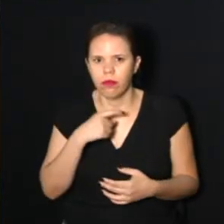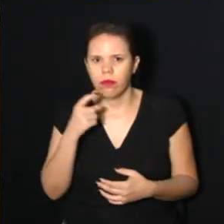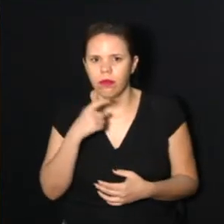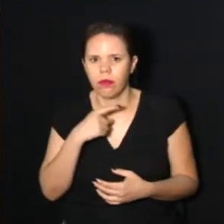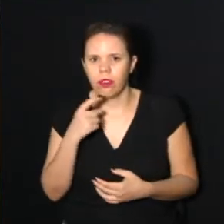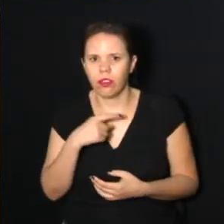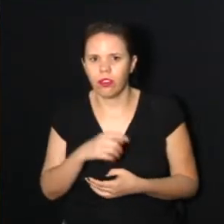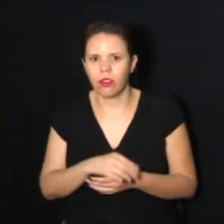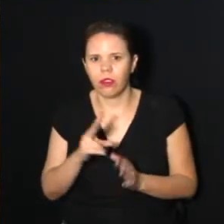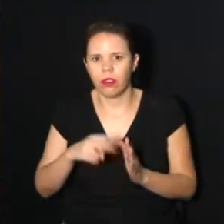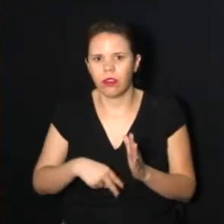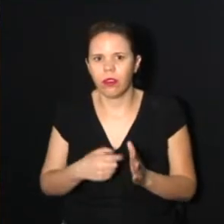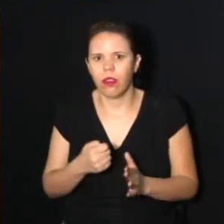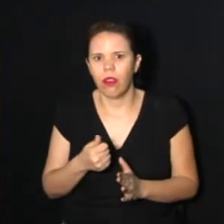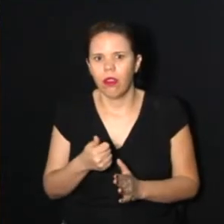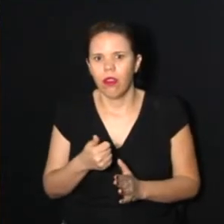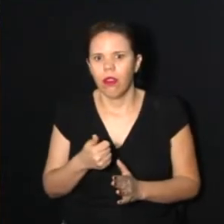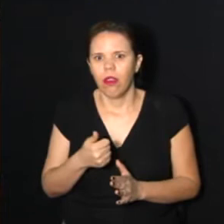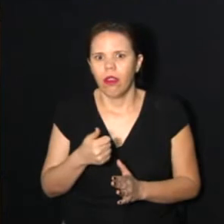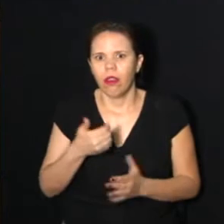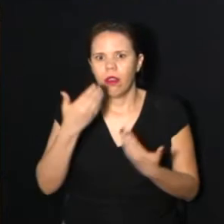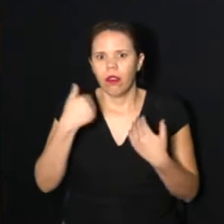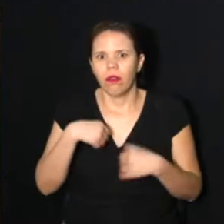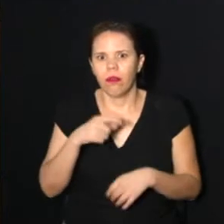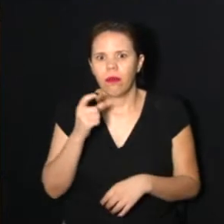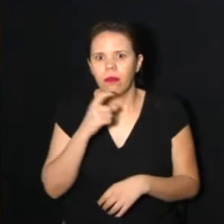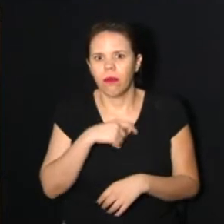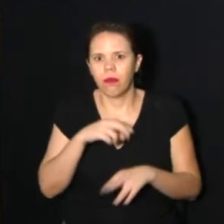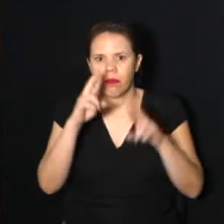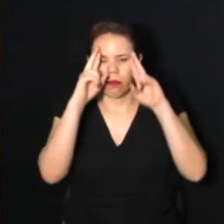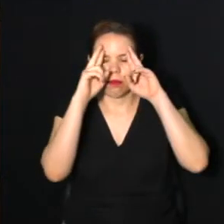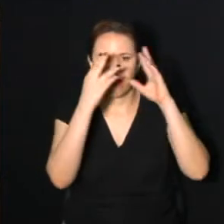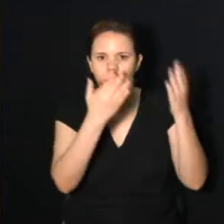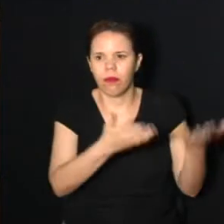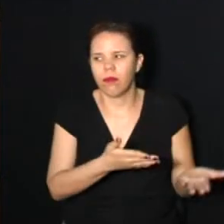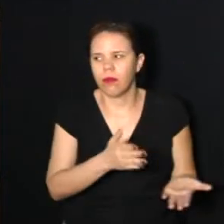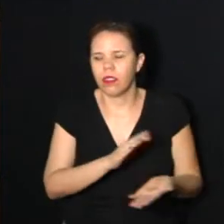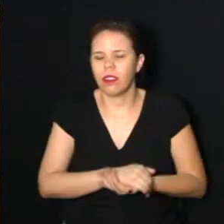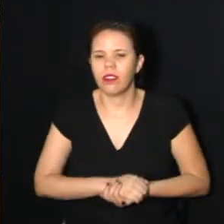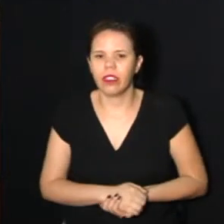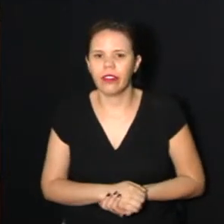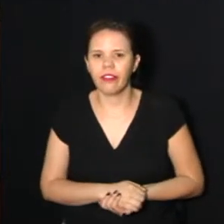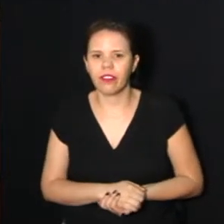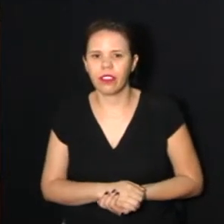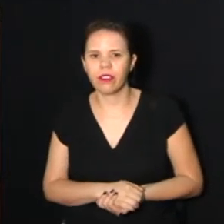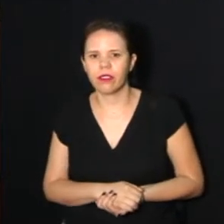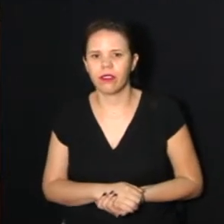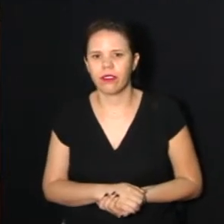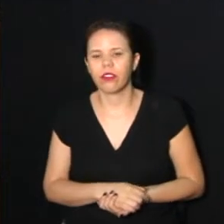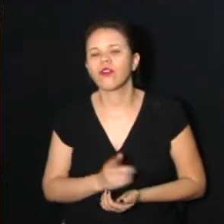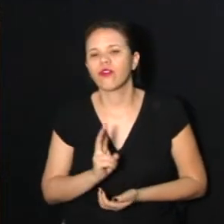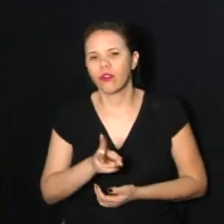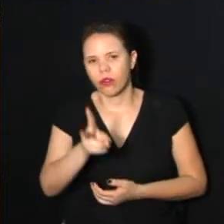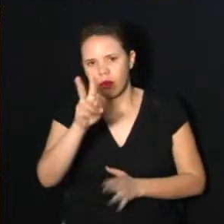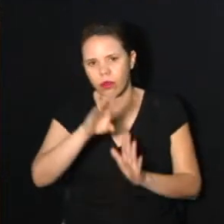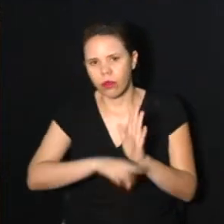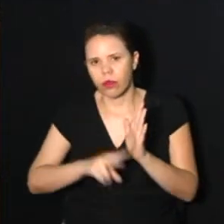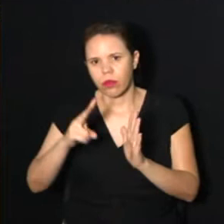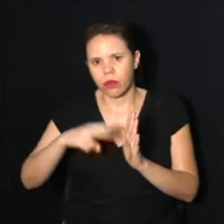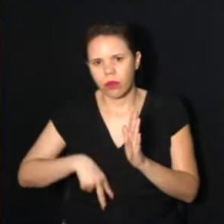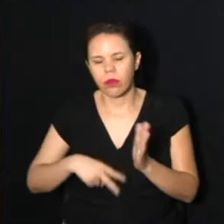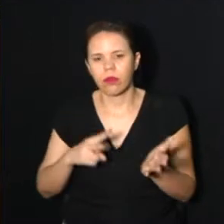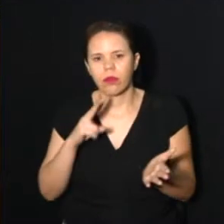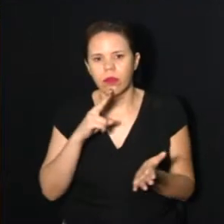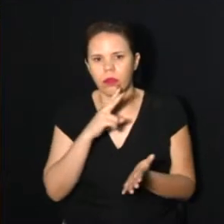você precisa ler um pouco para o senhor falar que está mentindo. Estou dando todo o respeito ao senhor. Continuemos, então, a pauta, permitindo o vereador que o vereador